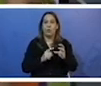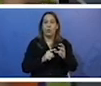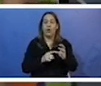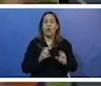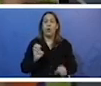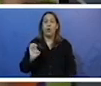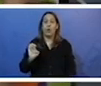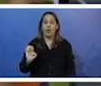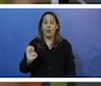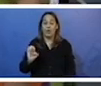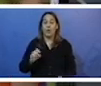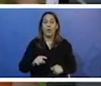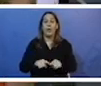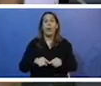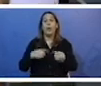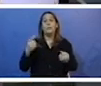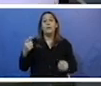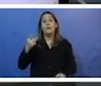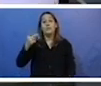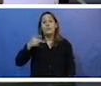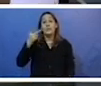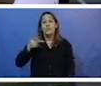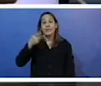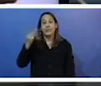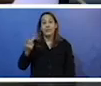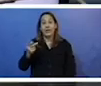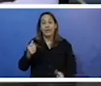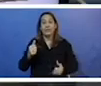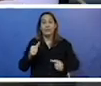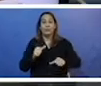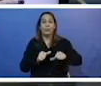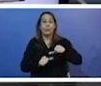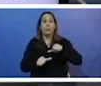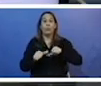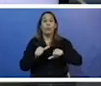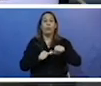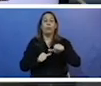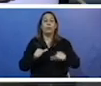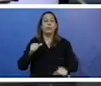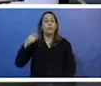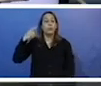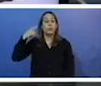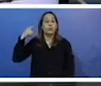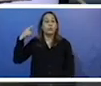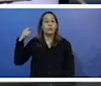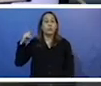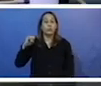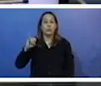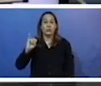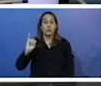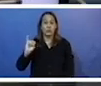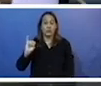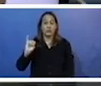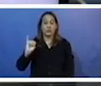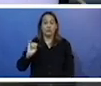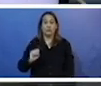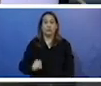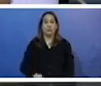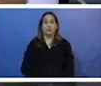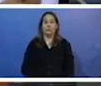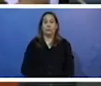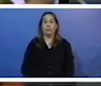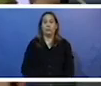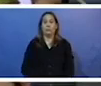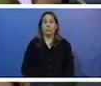na pronúncia podem ser transformadas em I. Então, palavras que têm